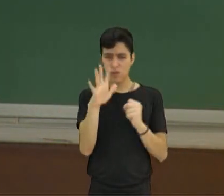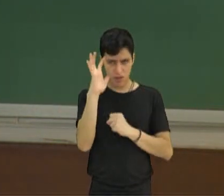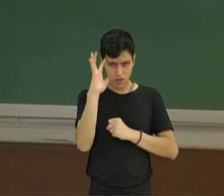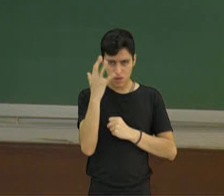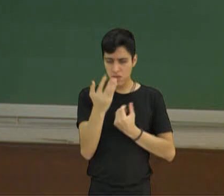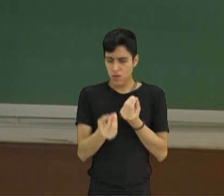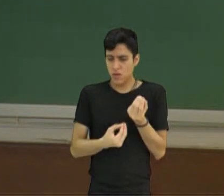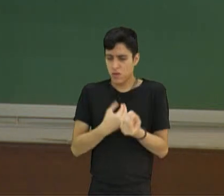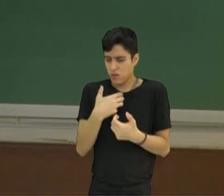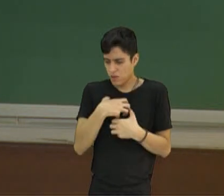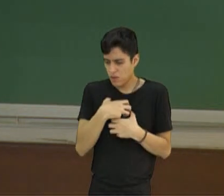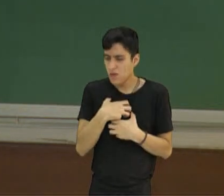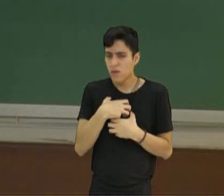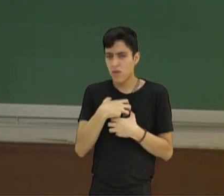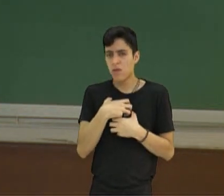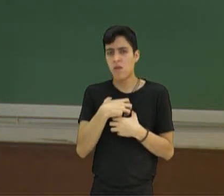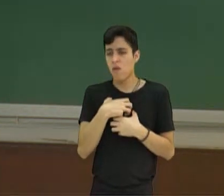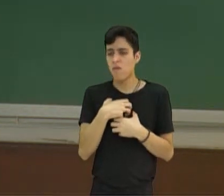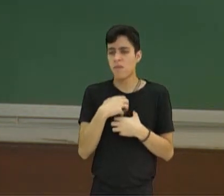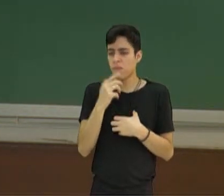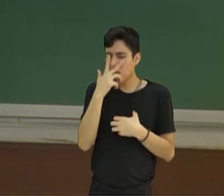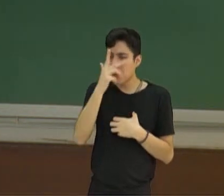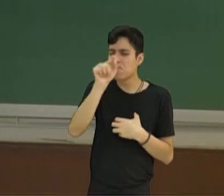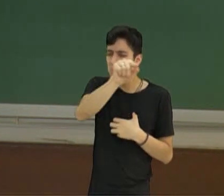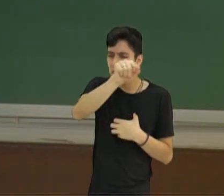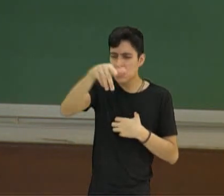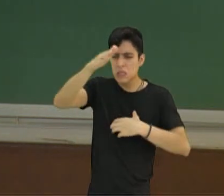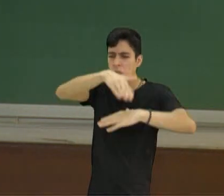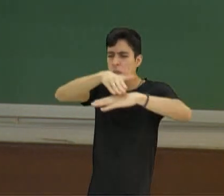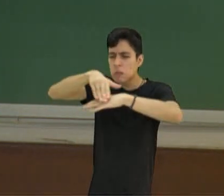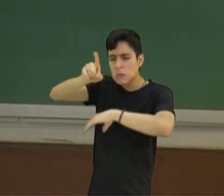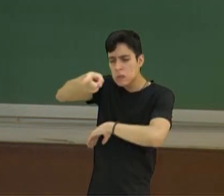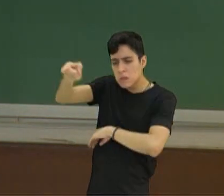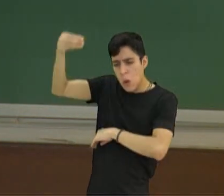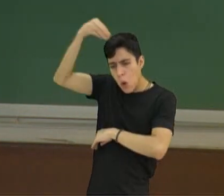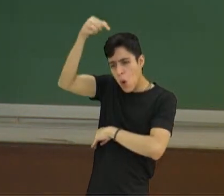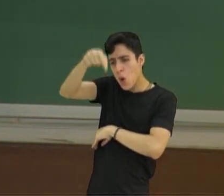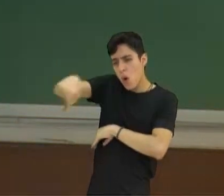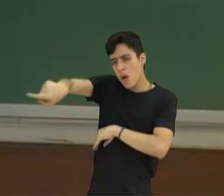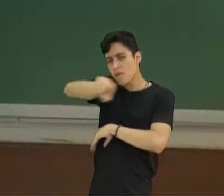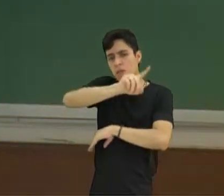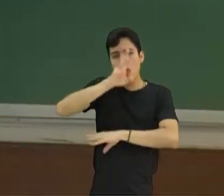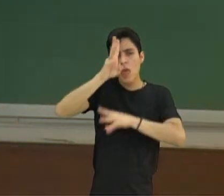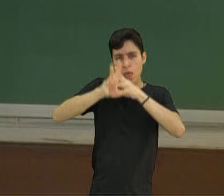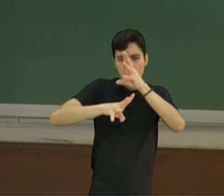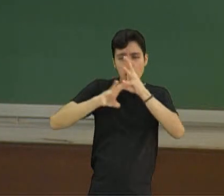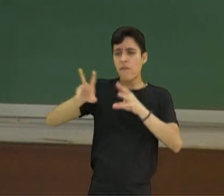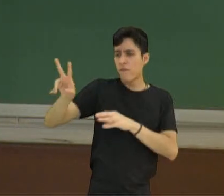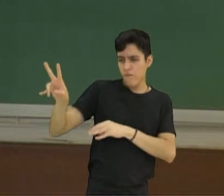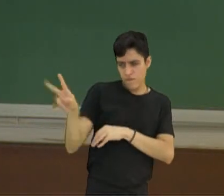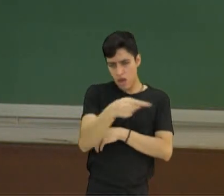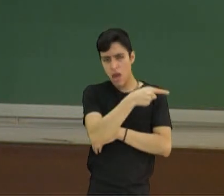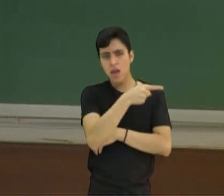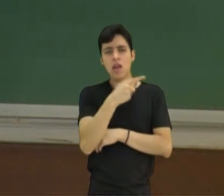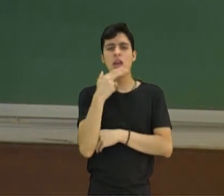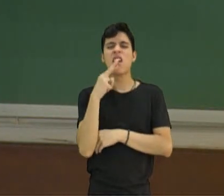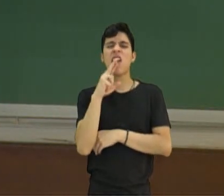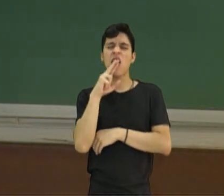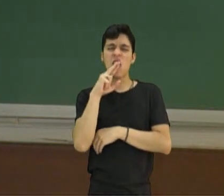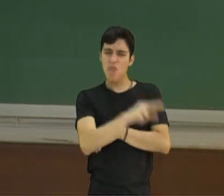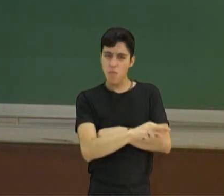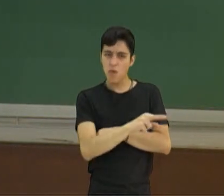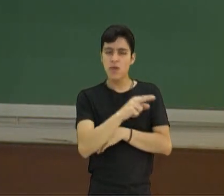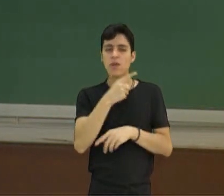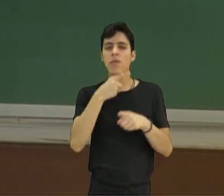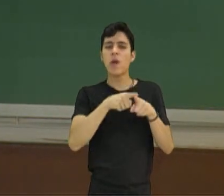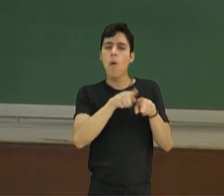questão de responsabilizar, né, esses causadores, ainda criminalmente, e fazer com que eles paguem por